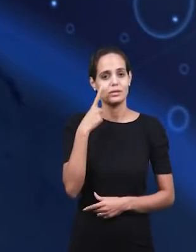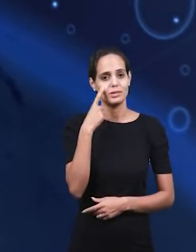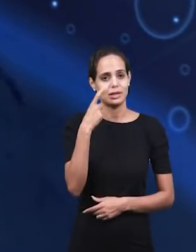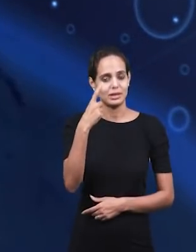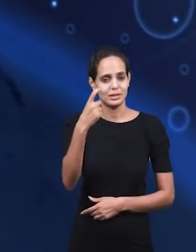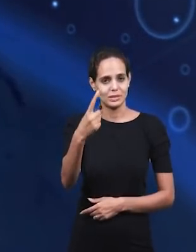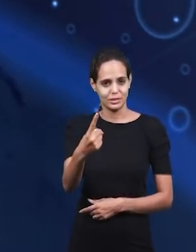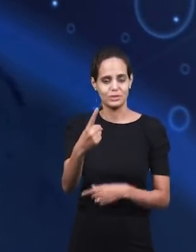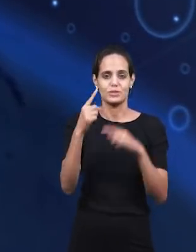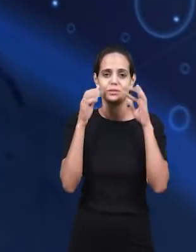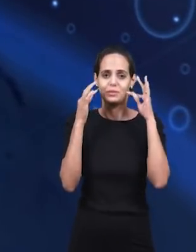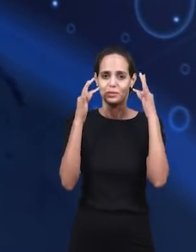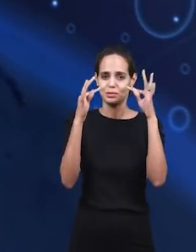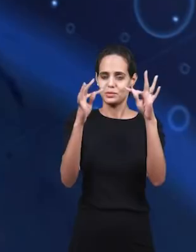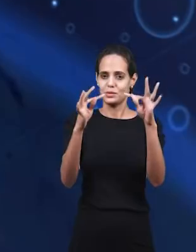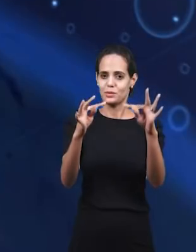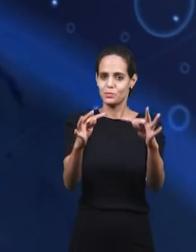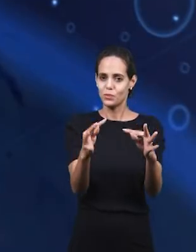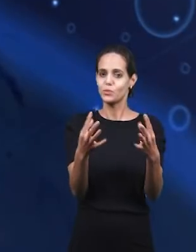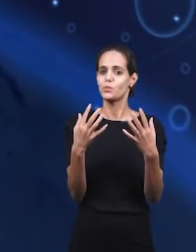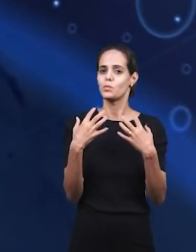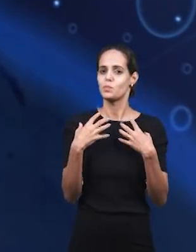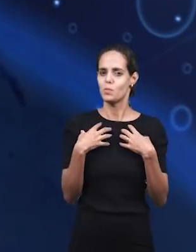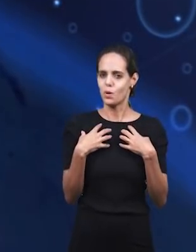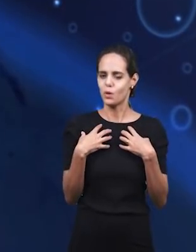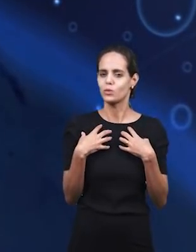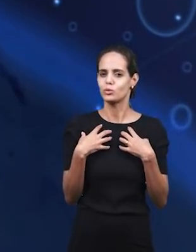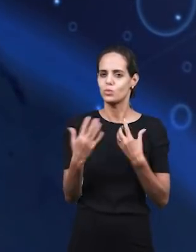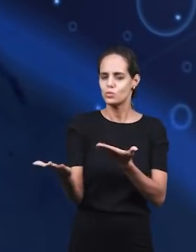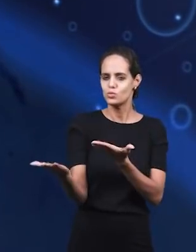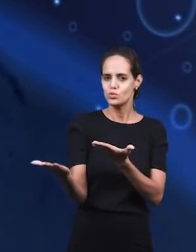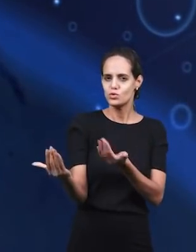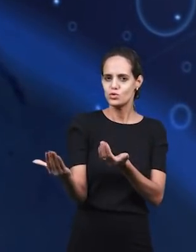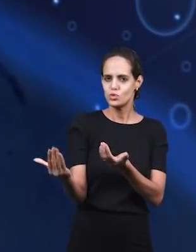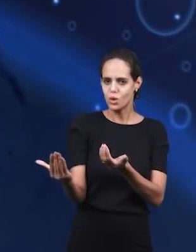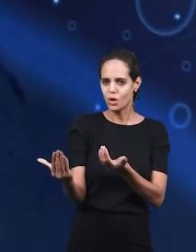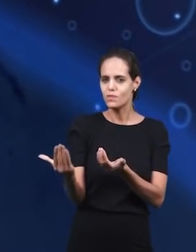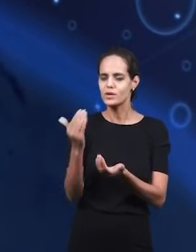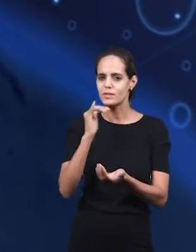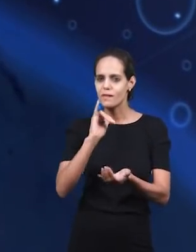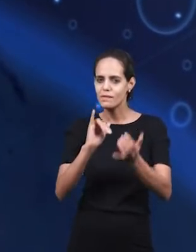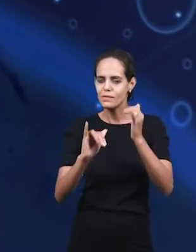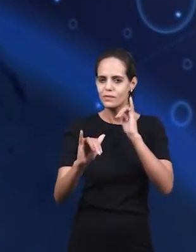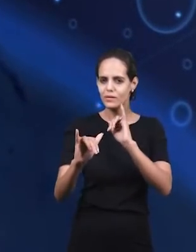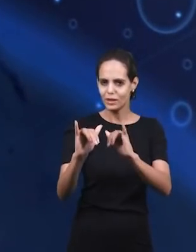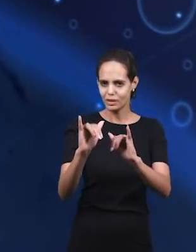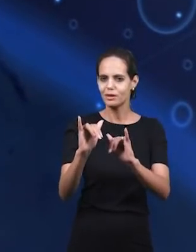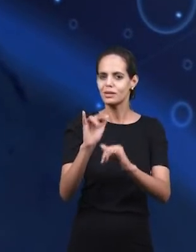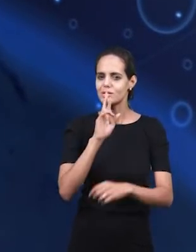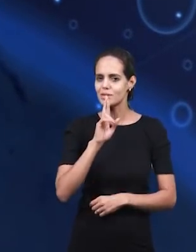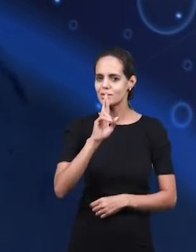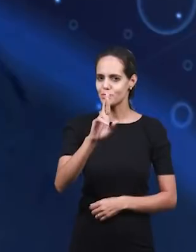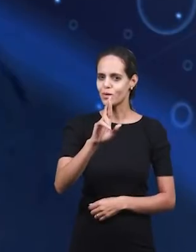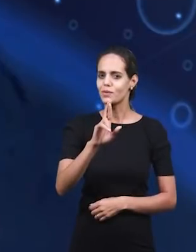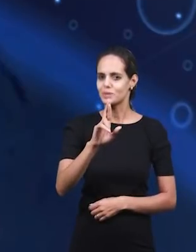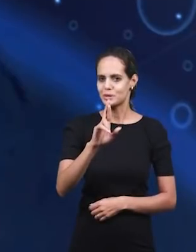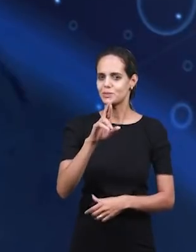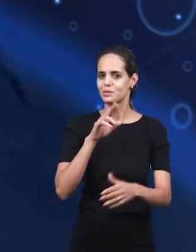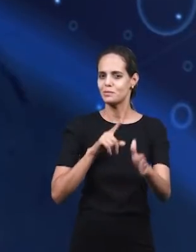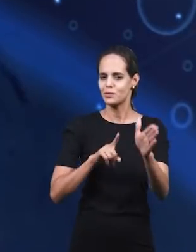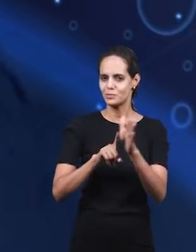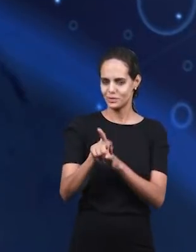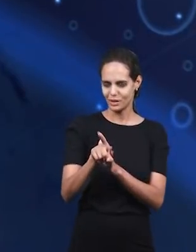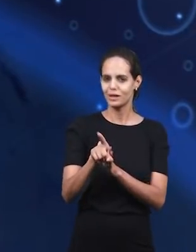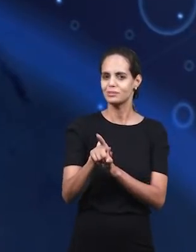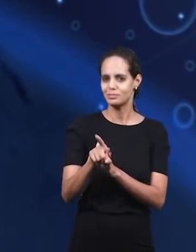irmão testemunha da forma como os jovens fornecem as respostas daquilo que foi perguntado, ou seja, uma participação